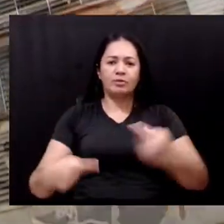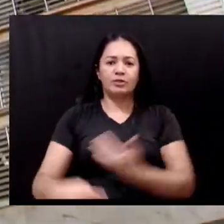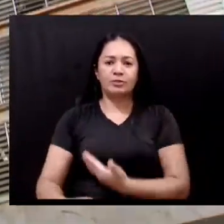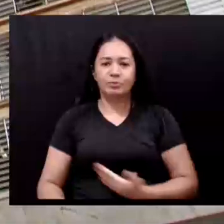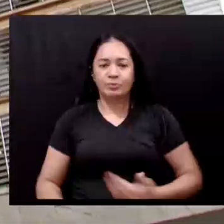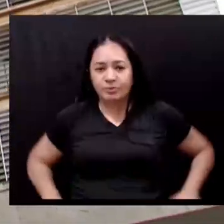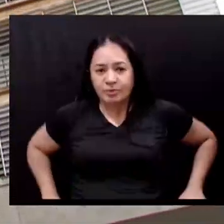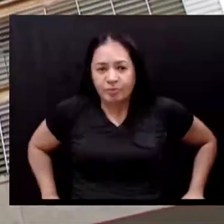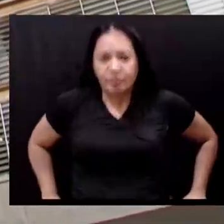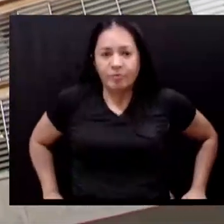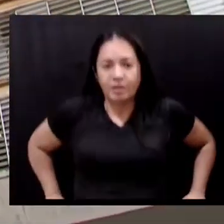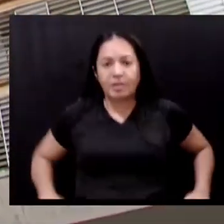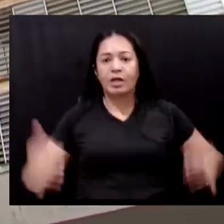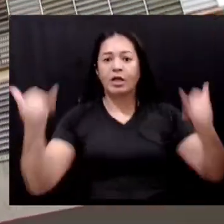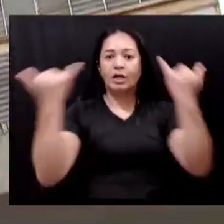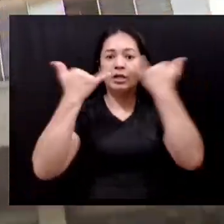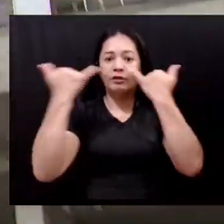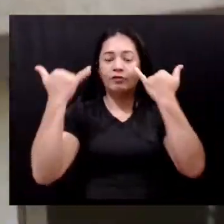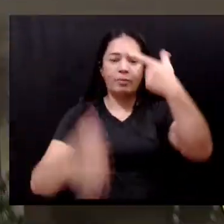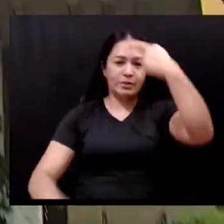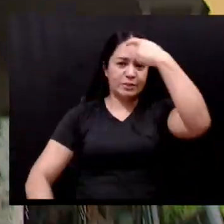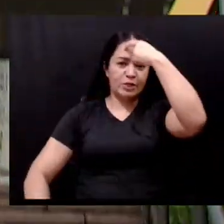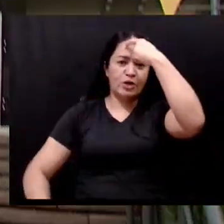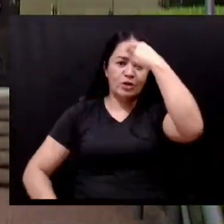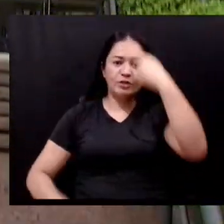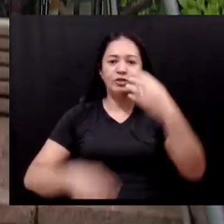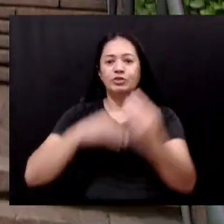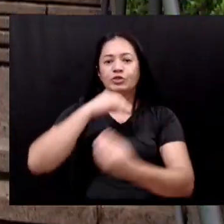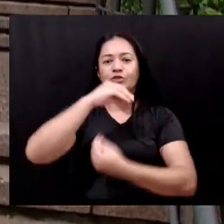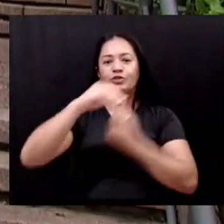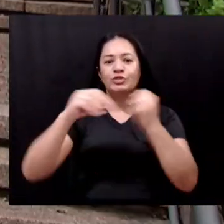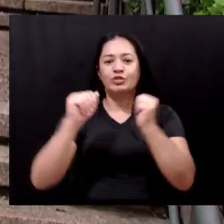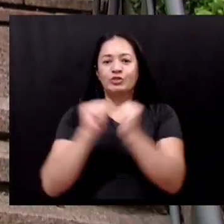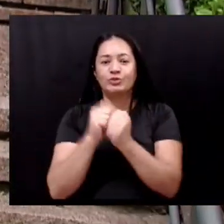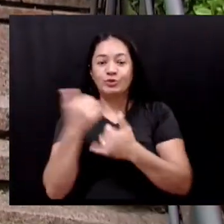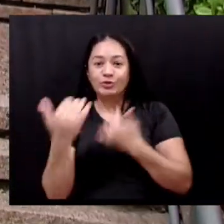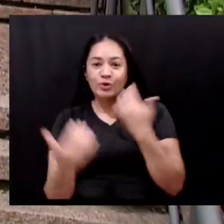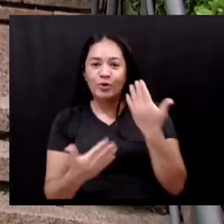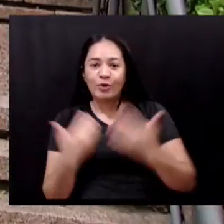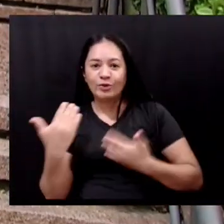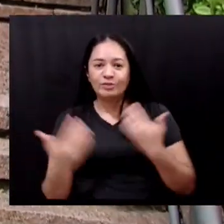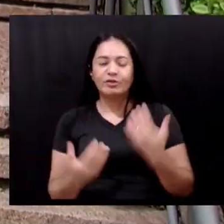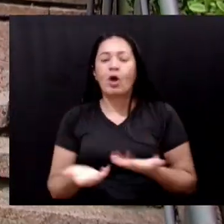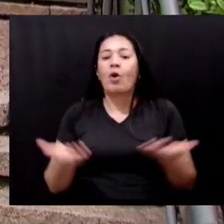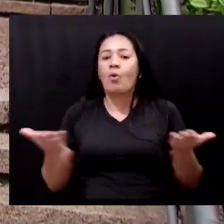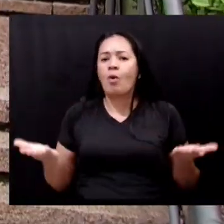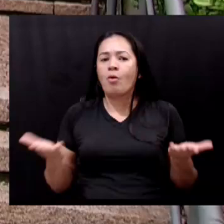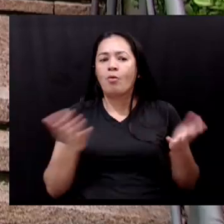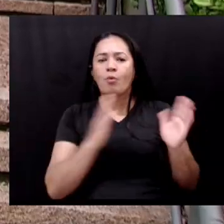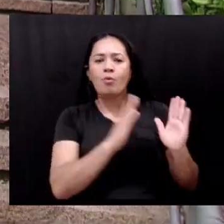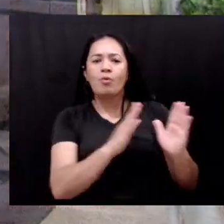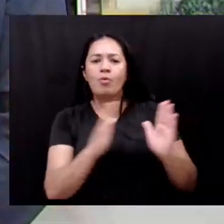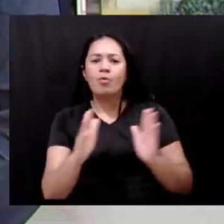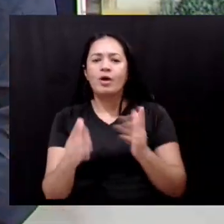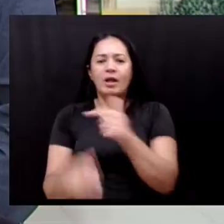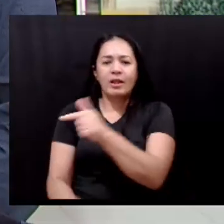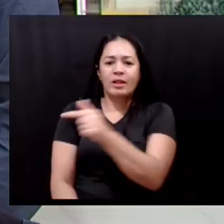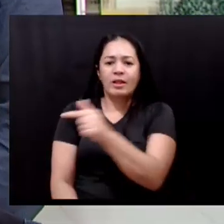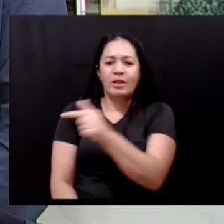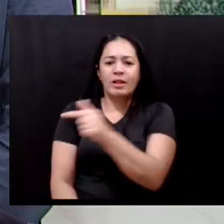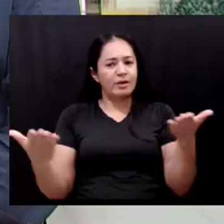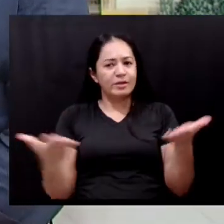e conscientização misturado ali com diversão. Qual que é a programação aqui geral para essa semana? Nós temos